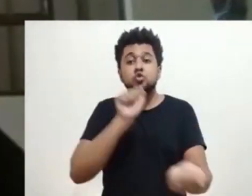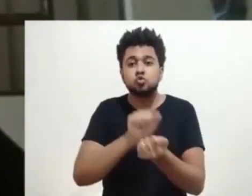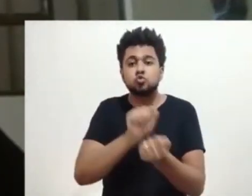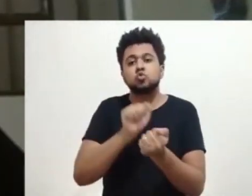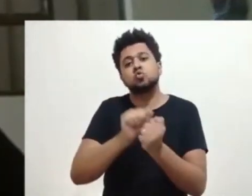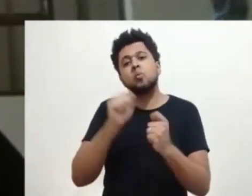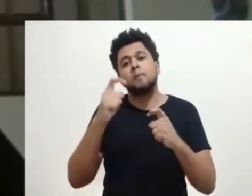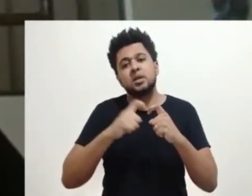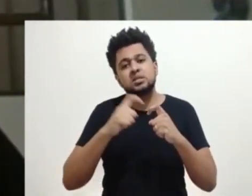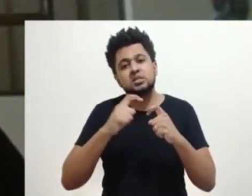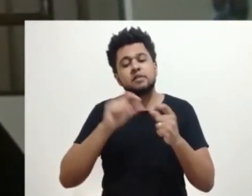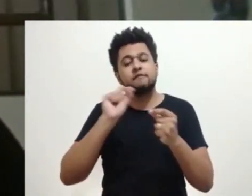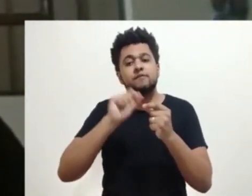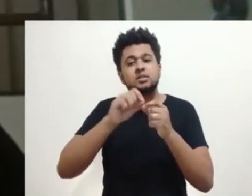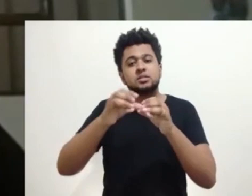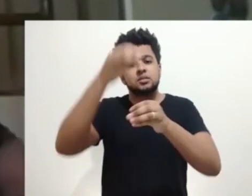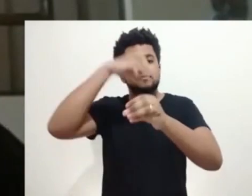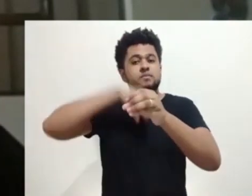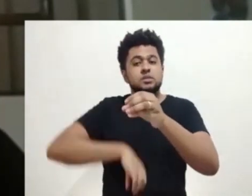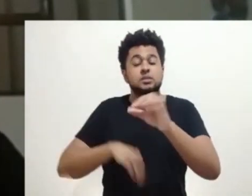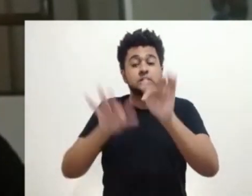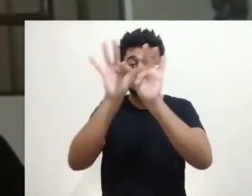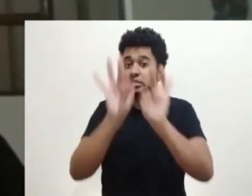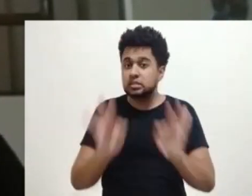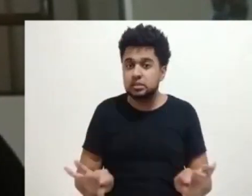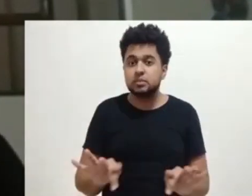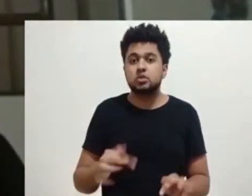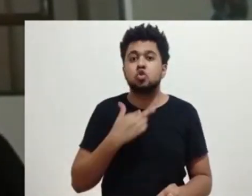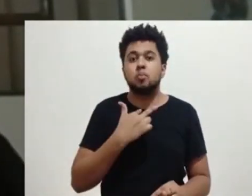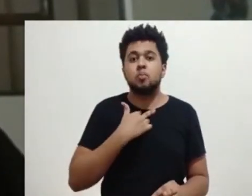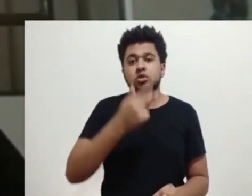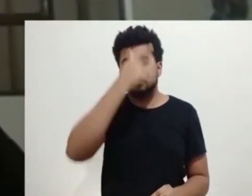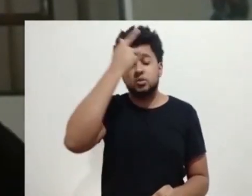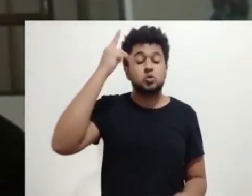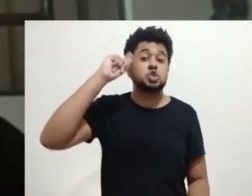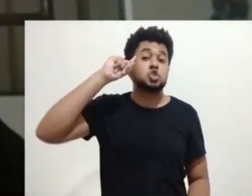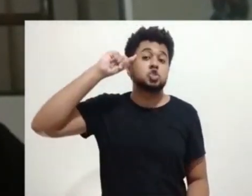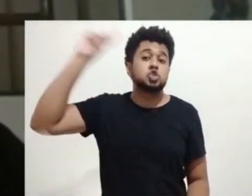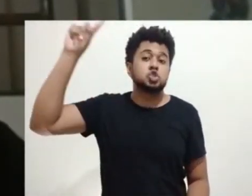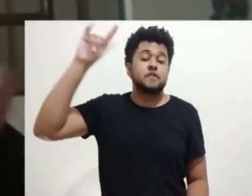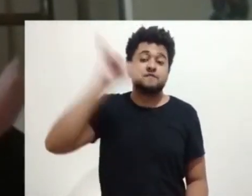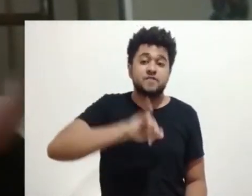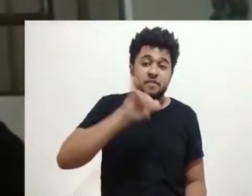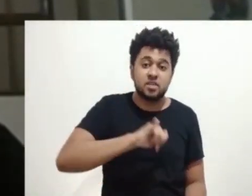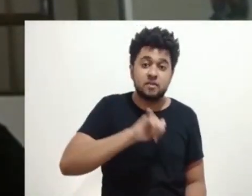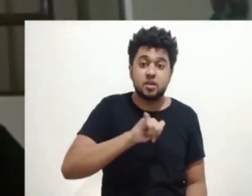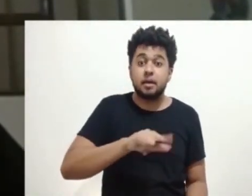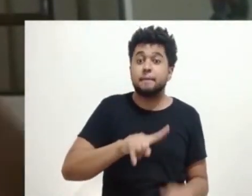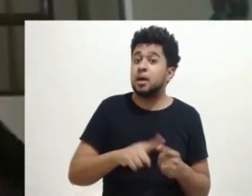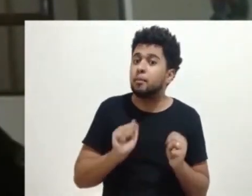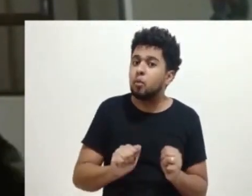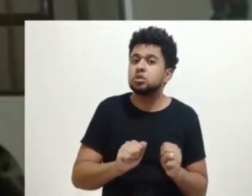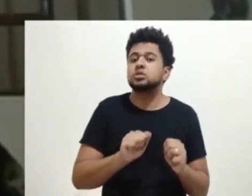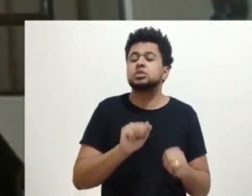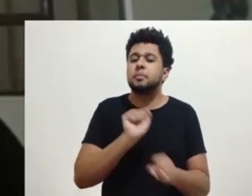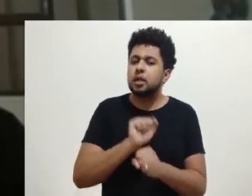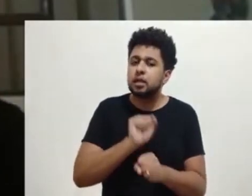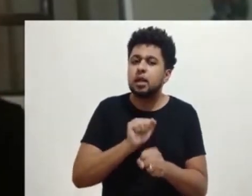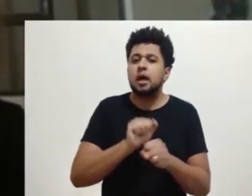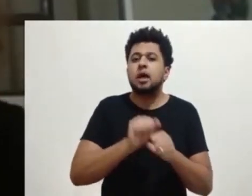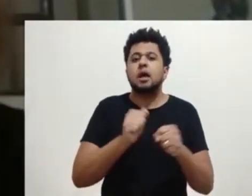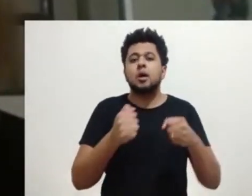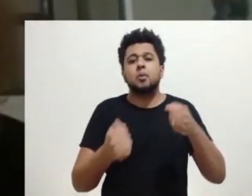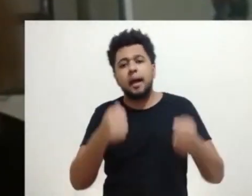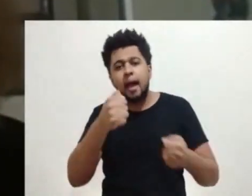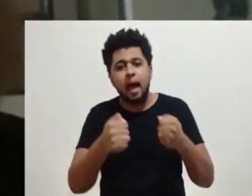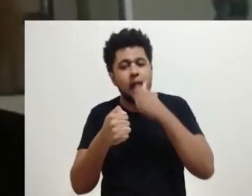esses ventiladores simples, que não dá para você ficar com o paciente dias, mas dá para você esperar um transporte, esperar